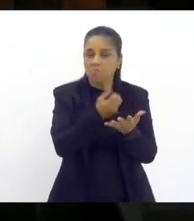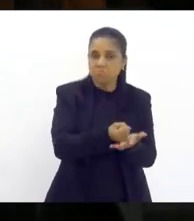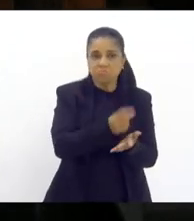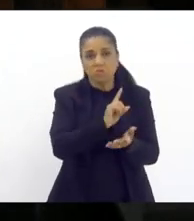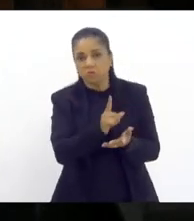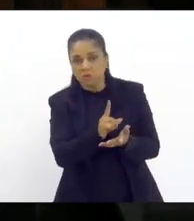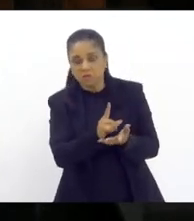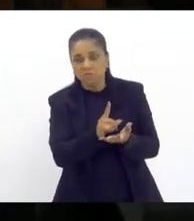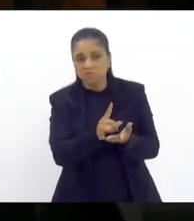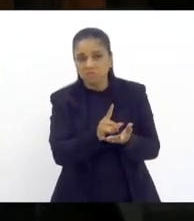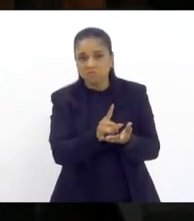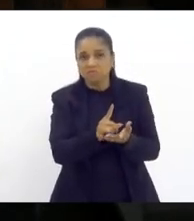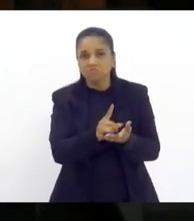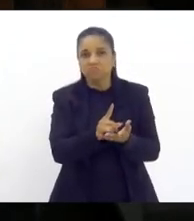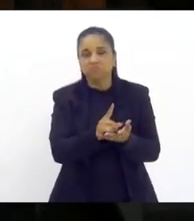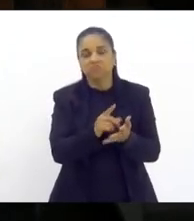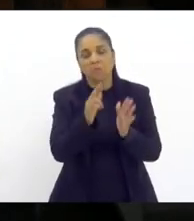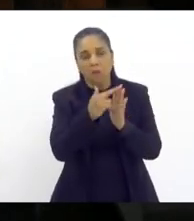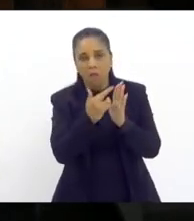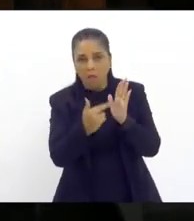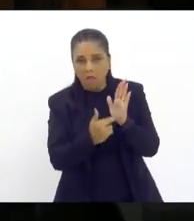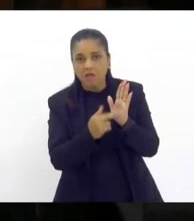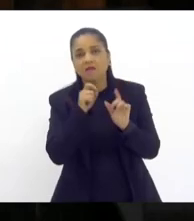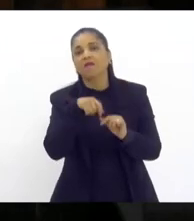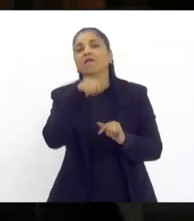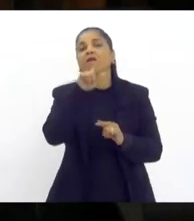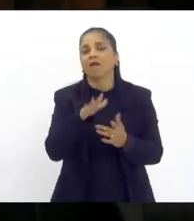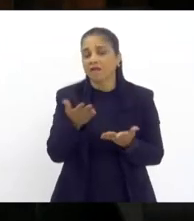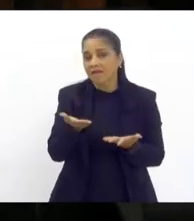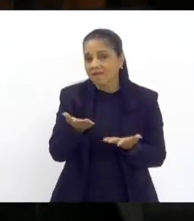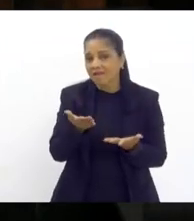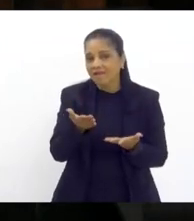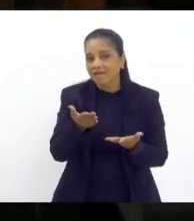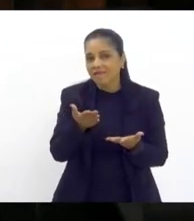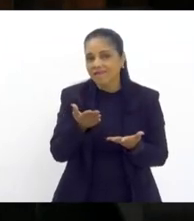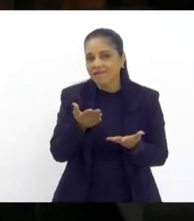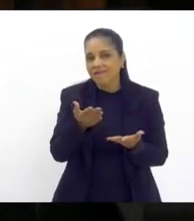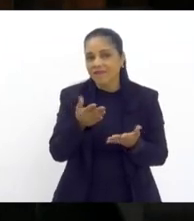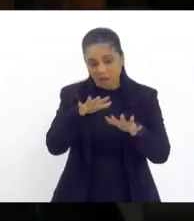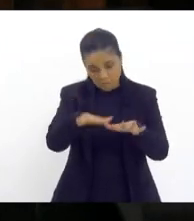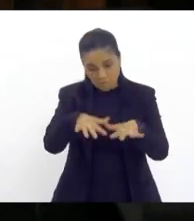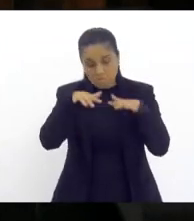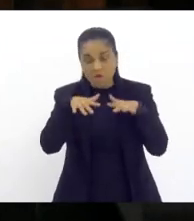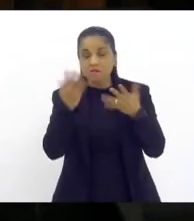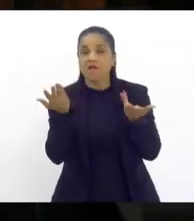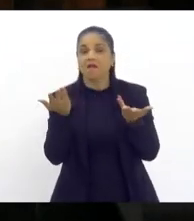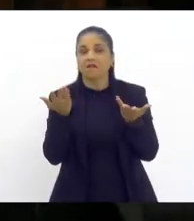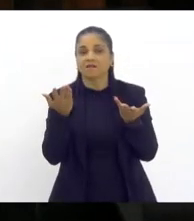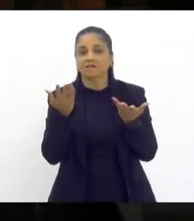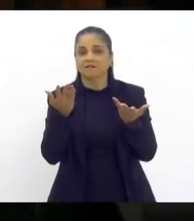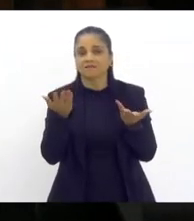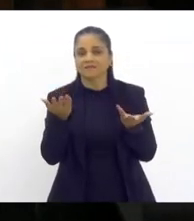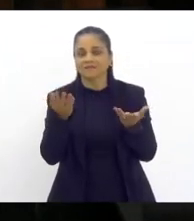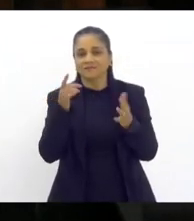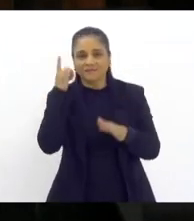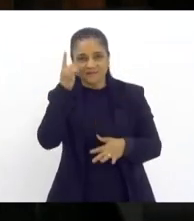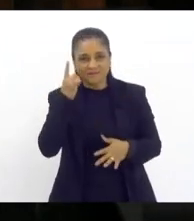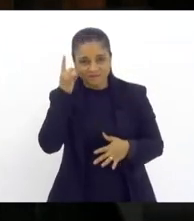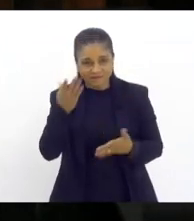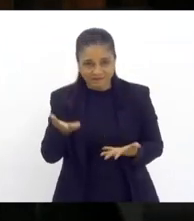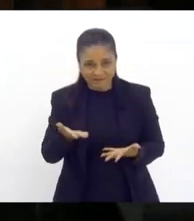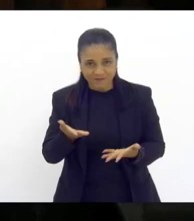o trâmite existente, sabe bem a Vossa Excelência, que é o plenário. Então, para que eu